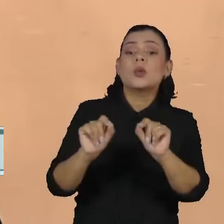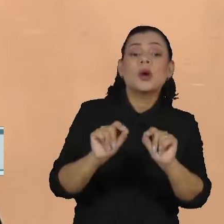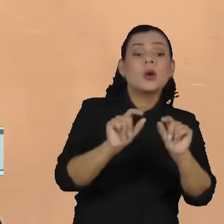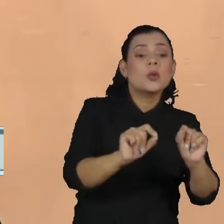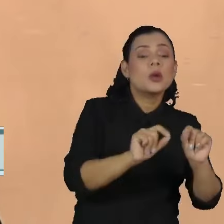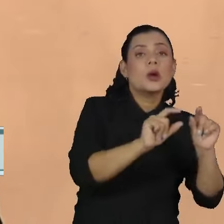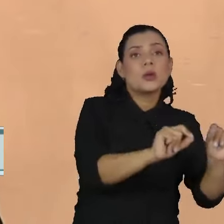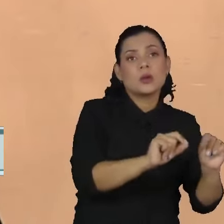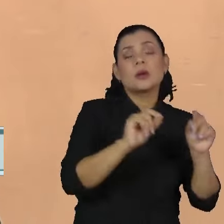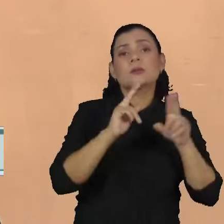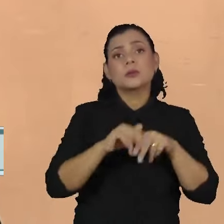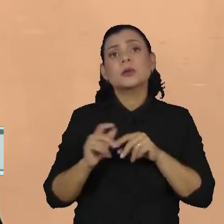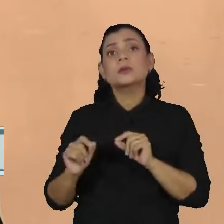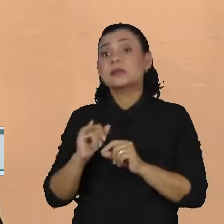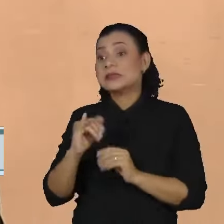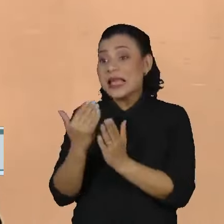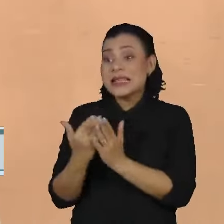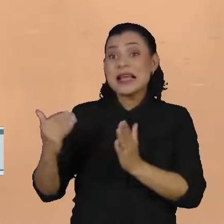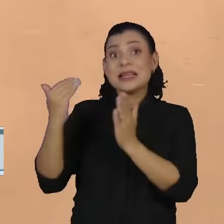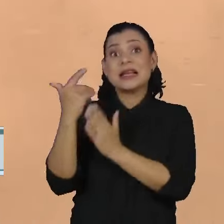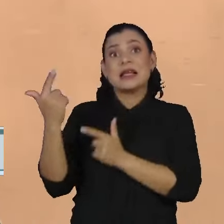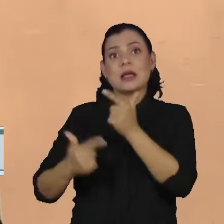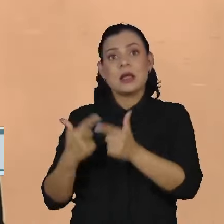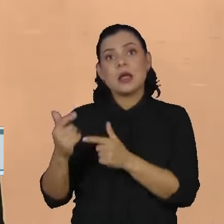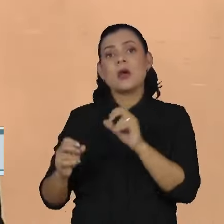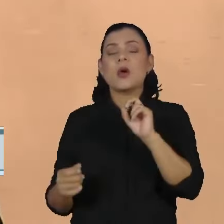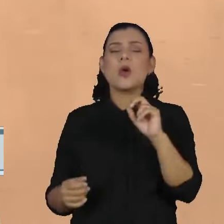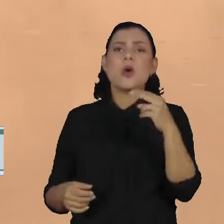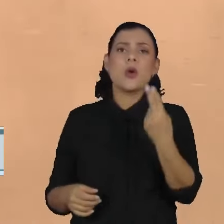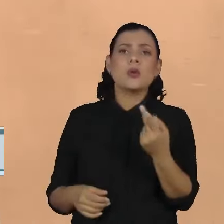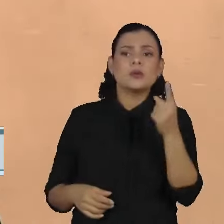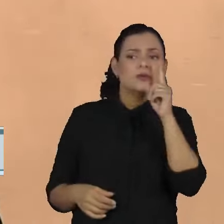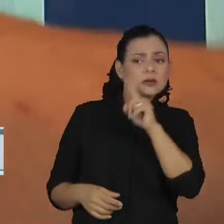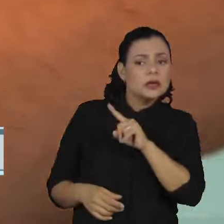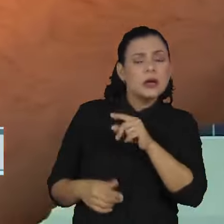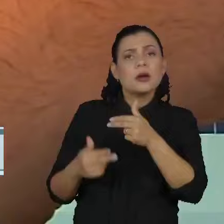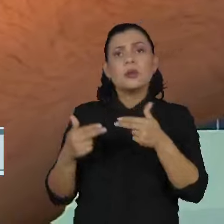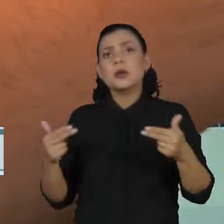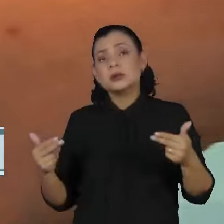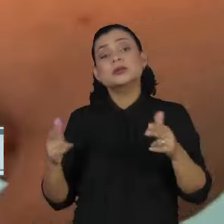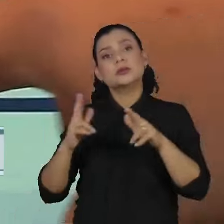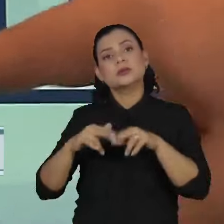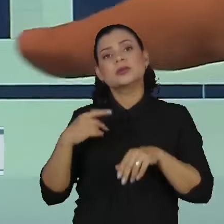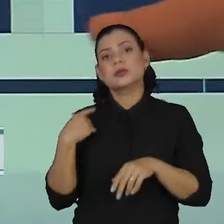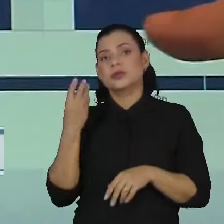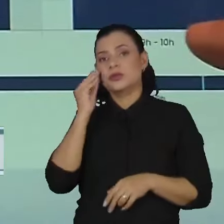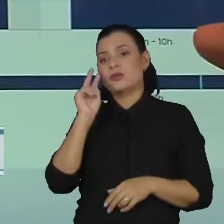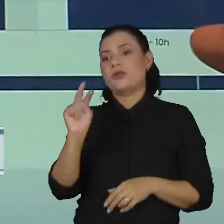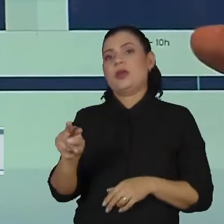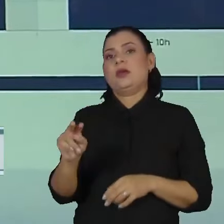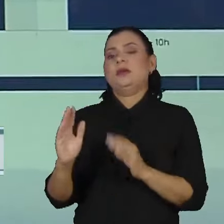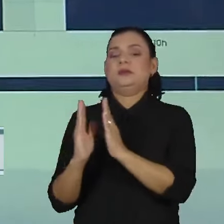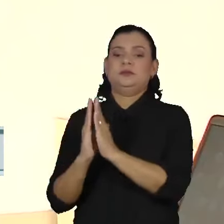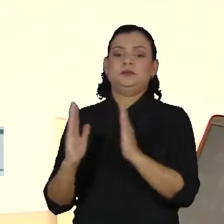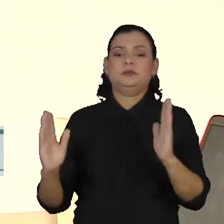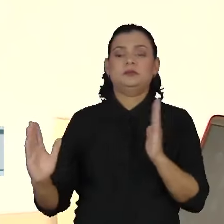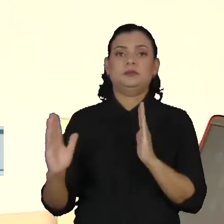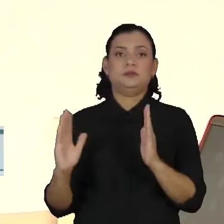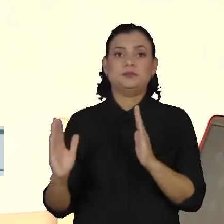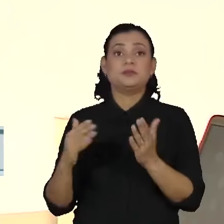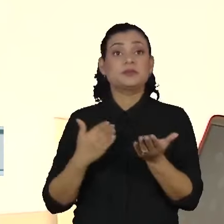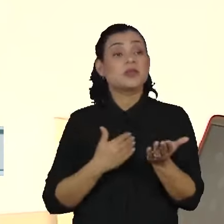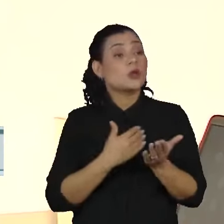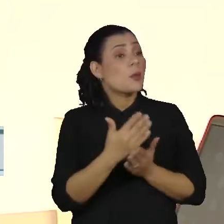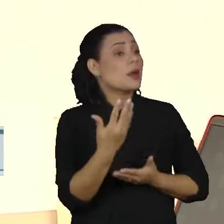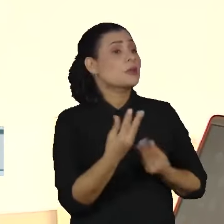de trabalho ou, eventualmente, se alguém não está entregando algo. Vamos ver se ele está fazendo. Aí a gente olha aqui. Às vezes a gente começa a fazer